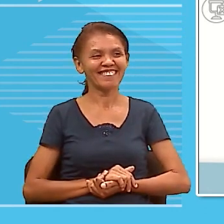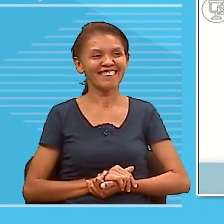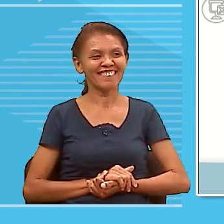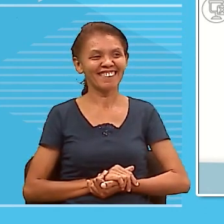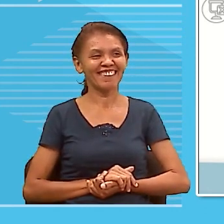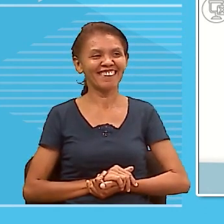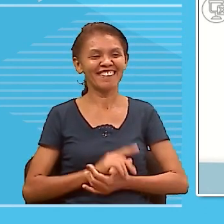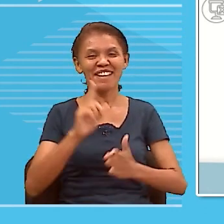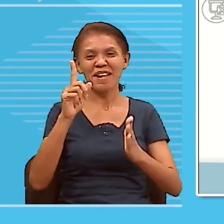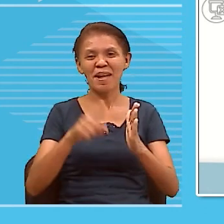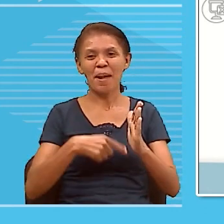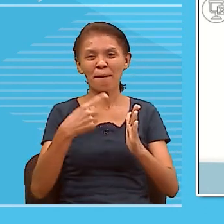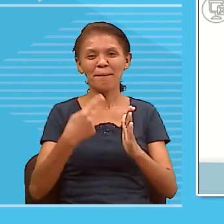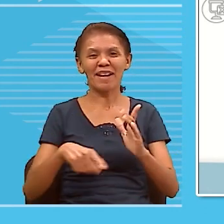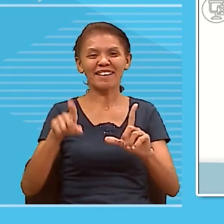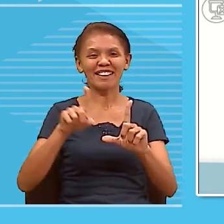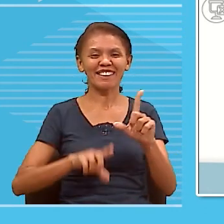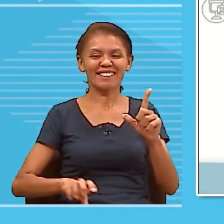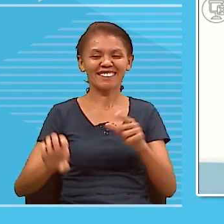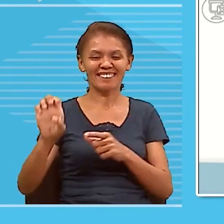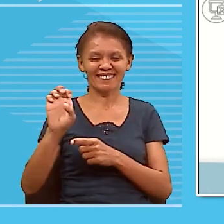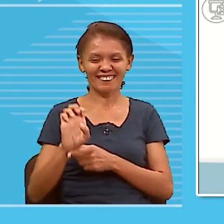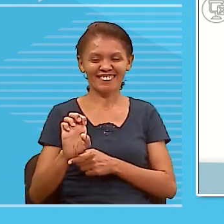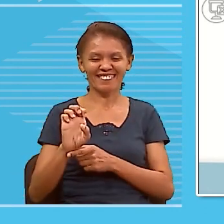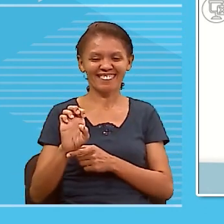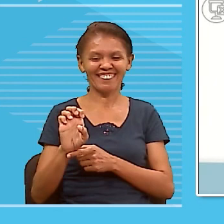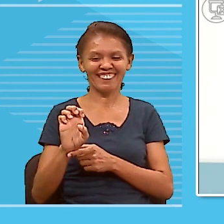aí bote aí escrever bem